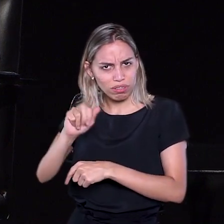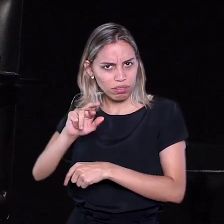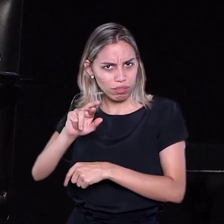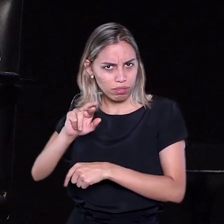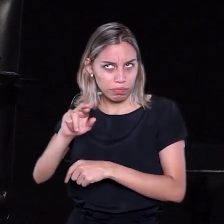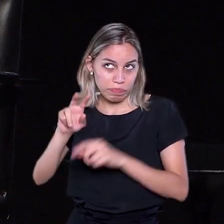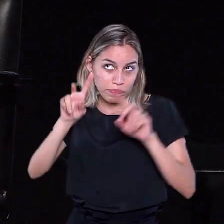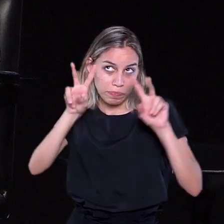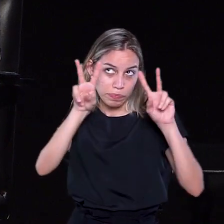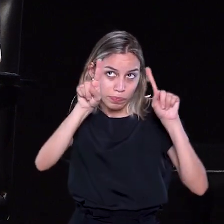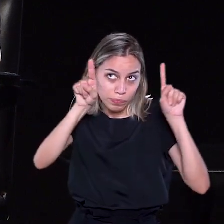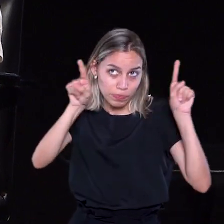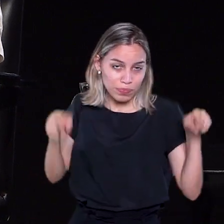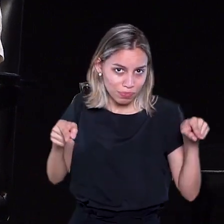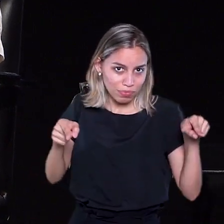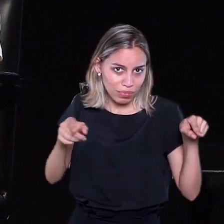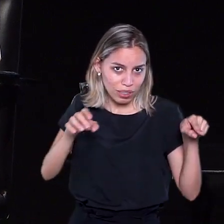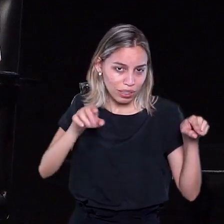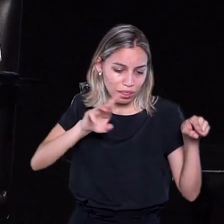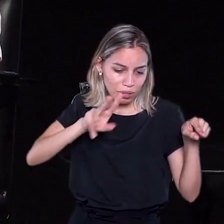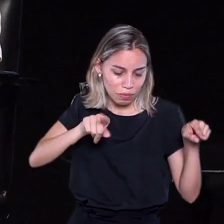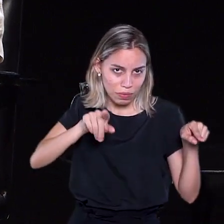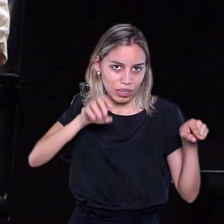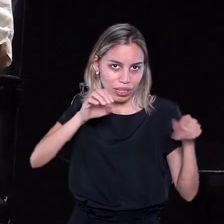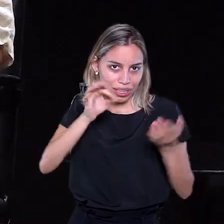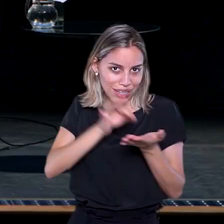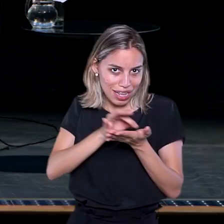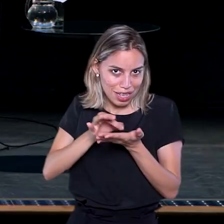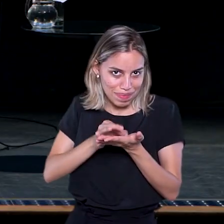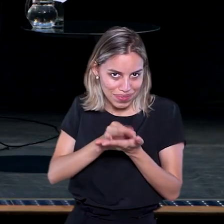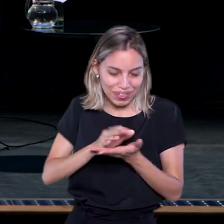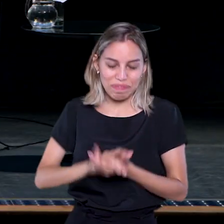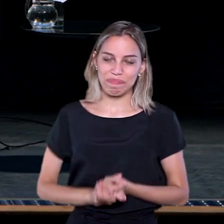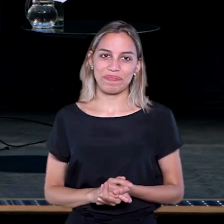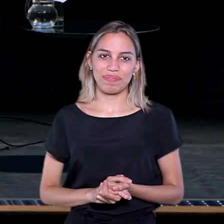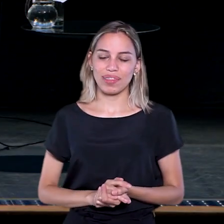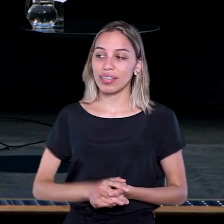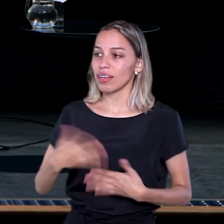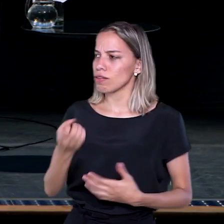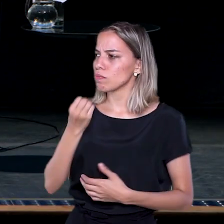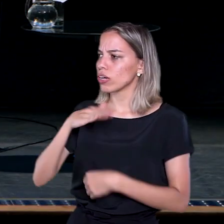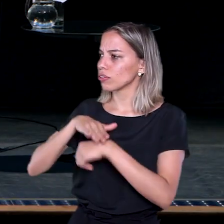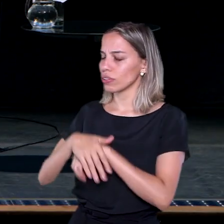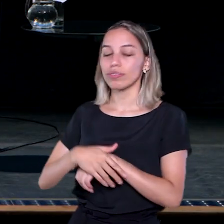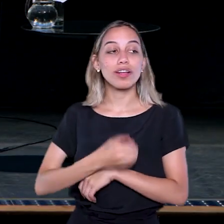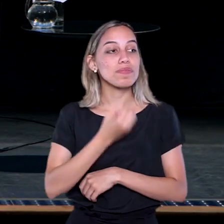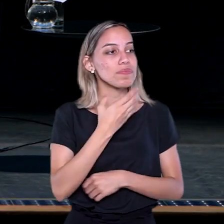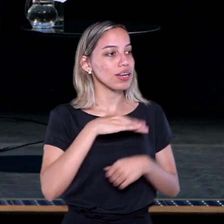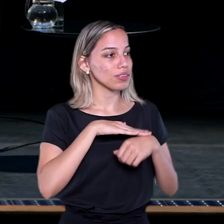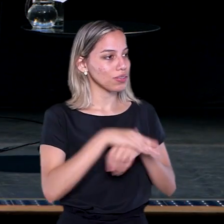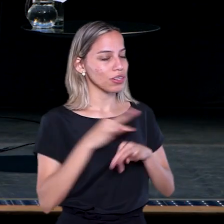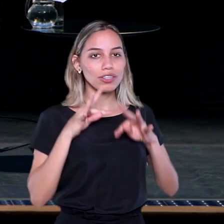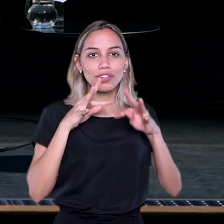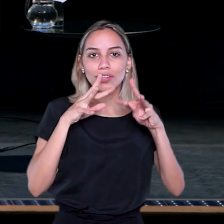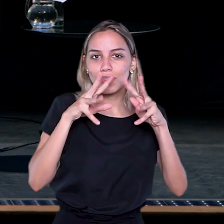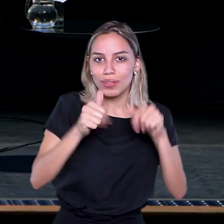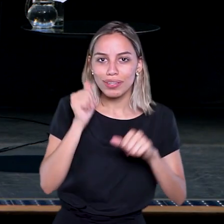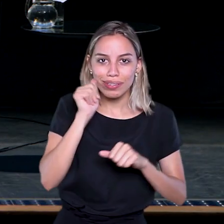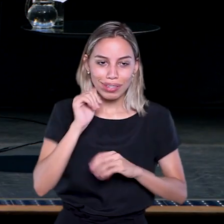não, entre parênteses, é esmola. Muito boa noite, Lívia. Boa noite, Afonso. Boa noite a